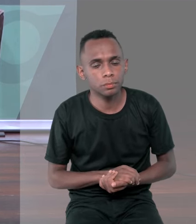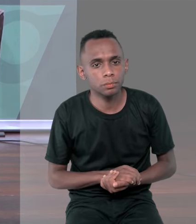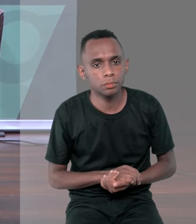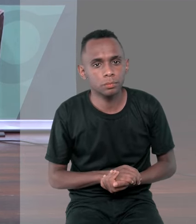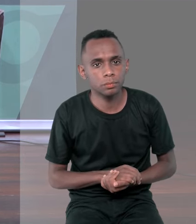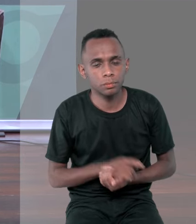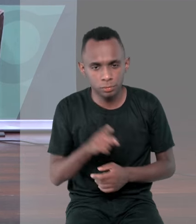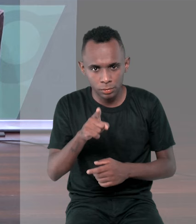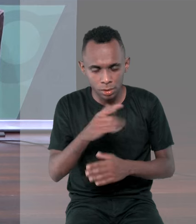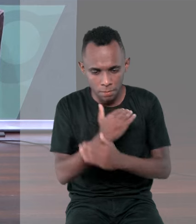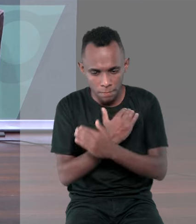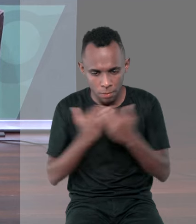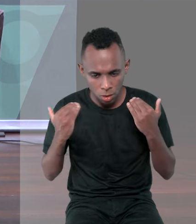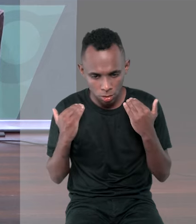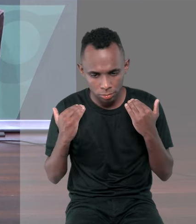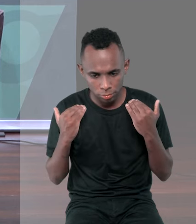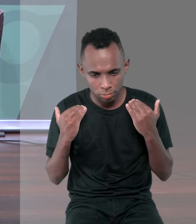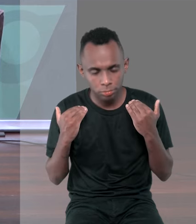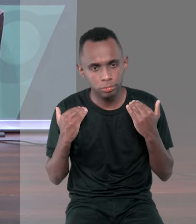Quando você morre,